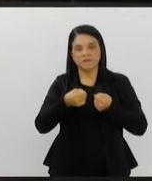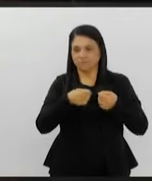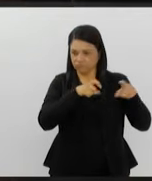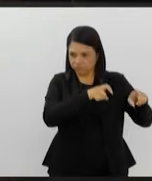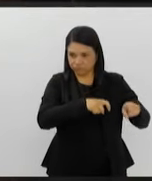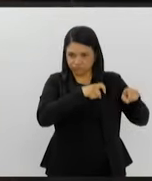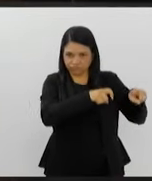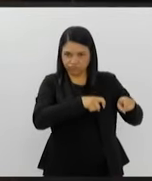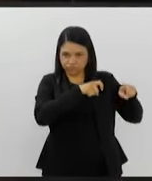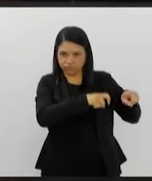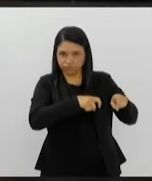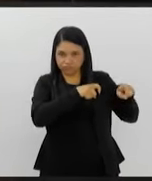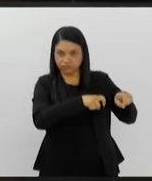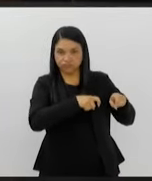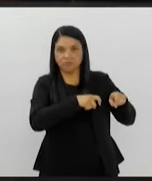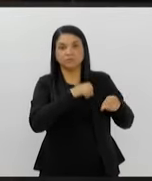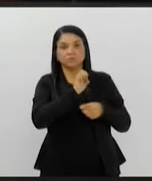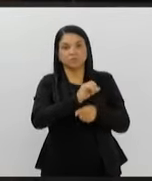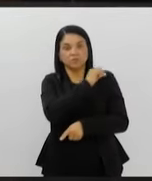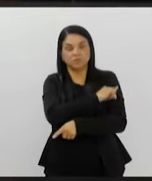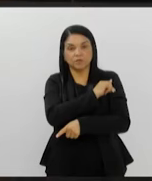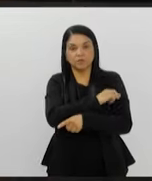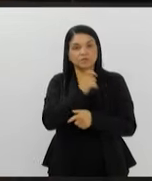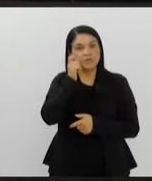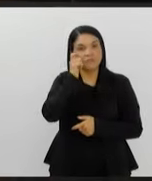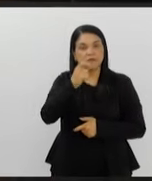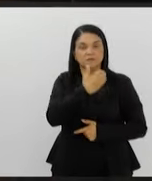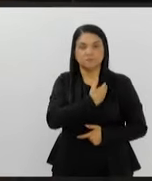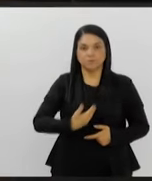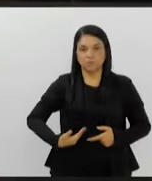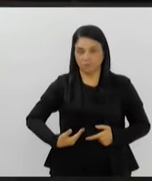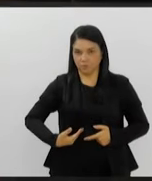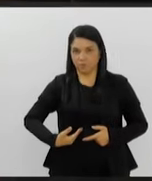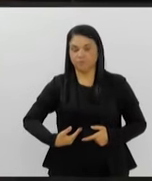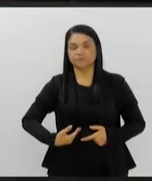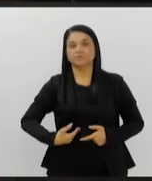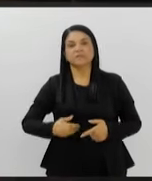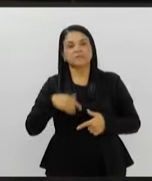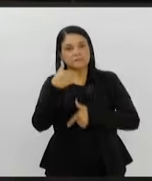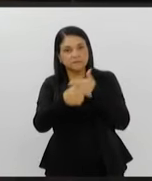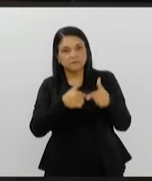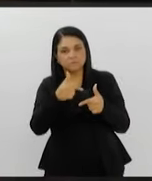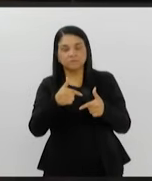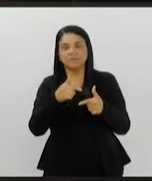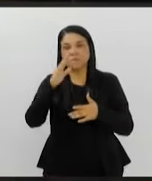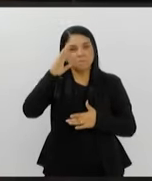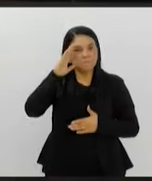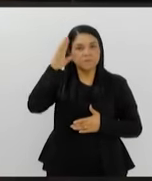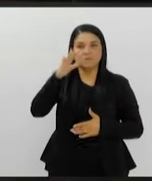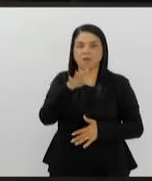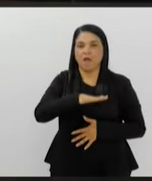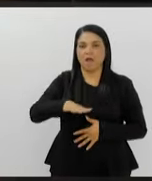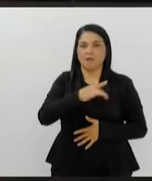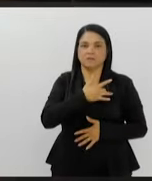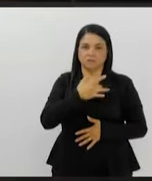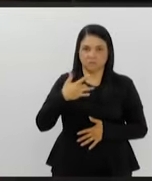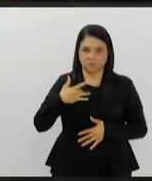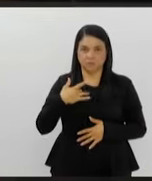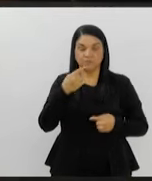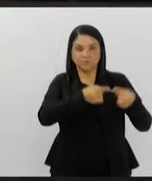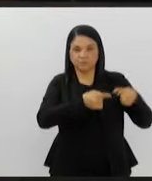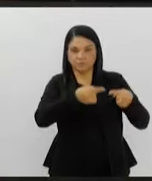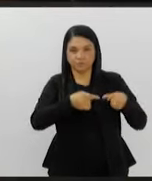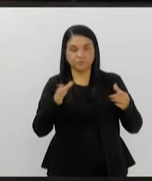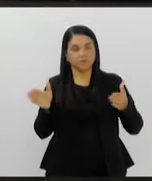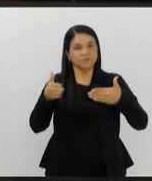do Estado do Rio de Janeiro como de interesse público e serviço essencial na área da saúde. Em discussão, não havendo